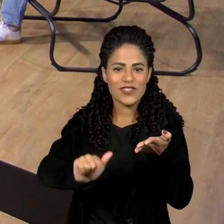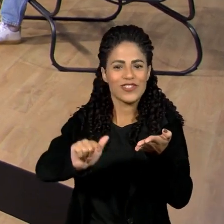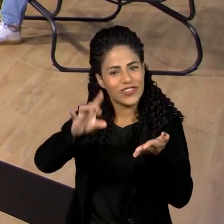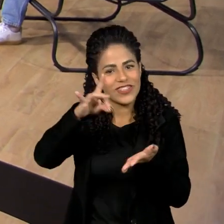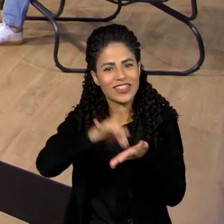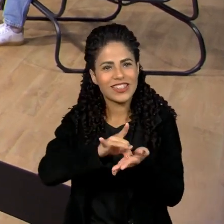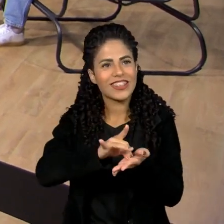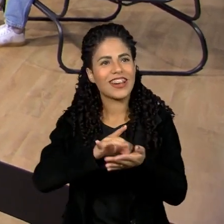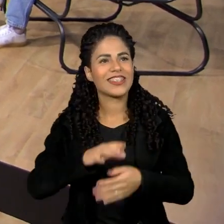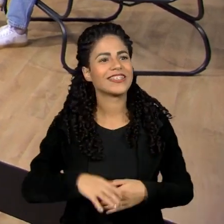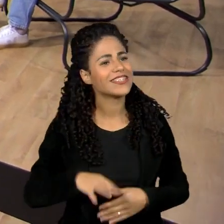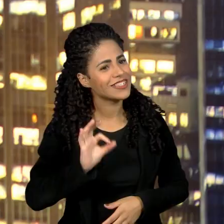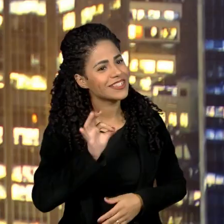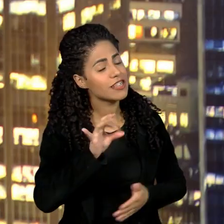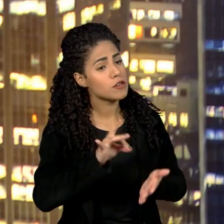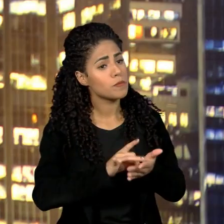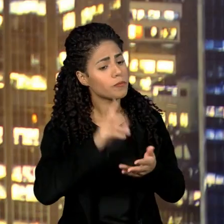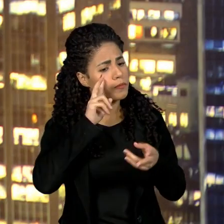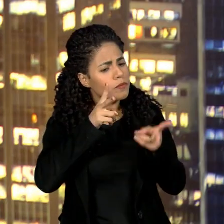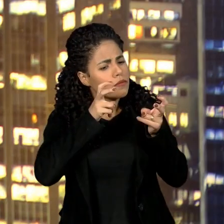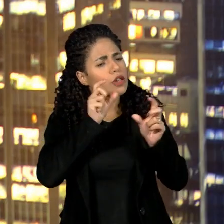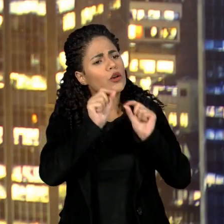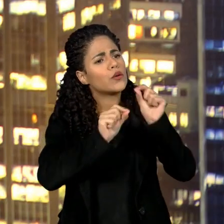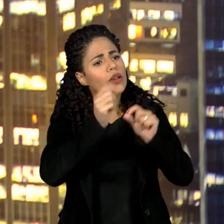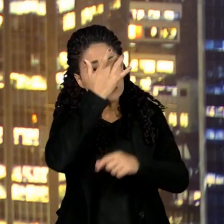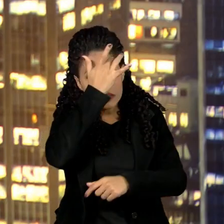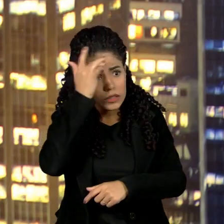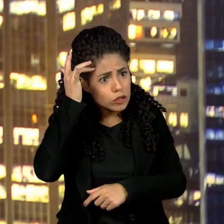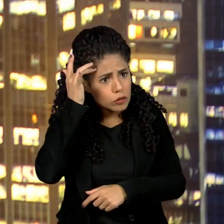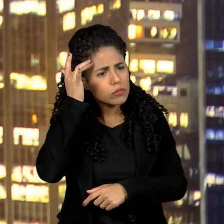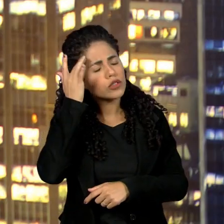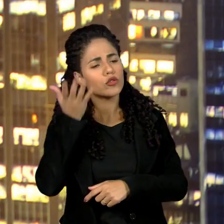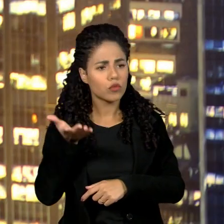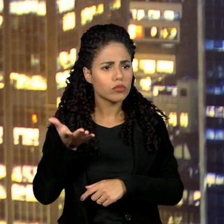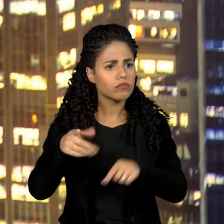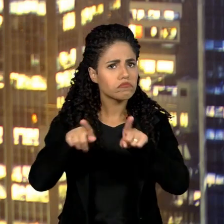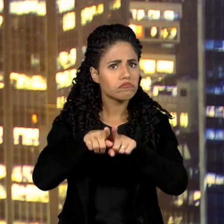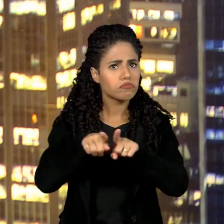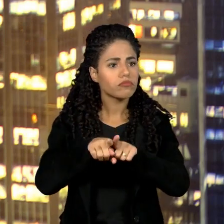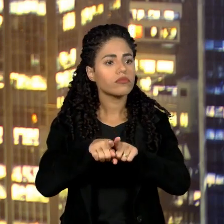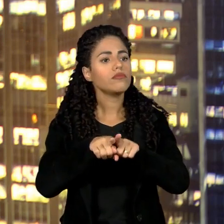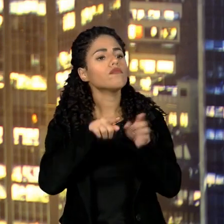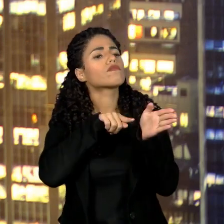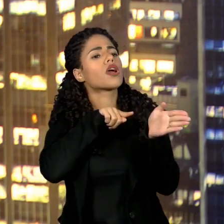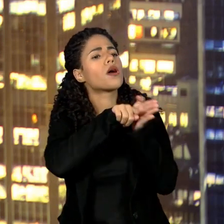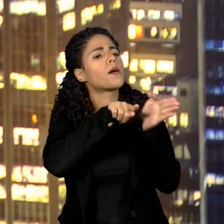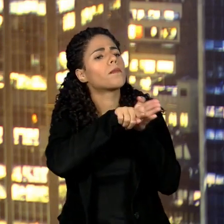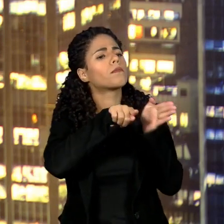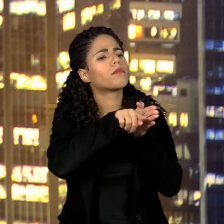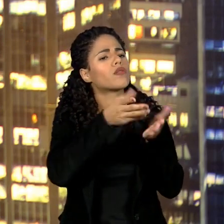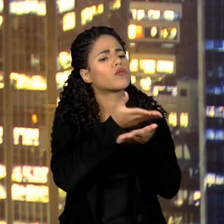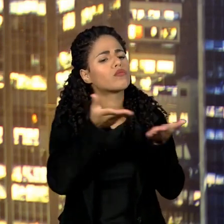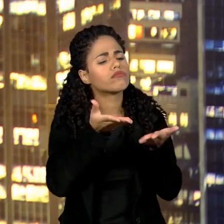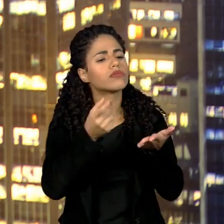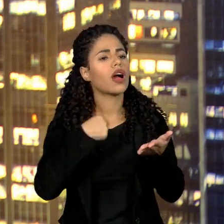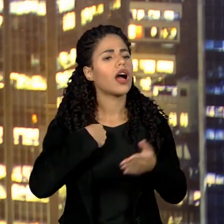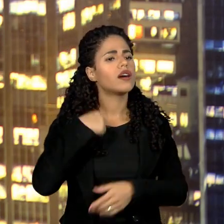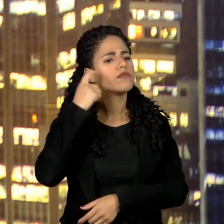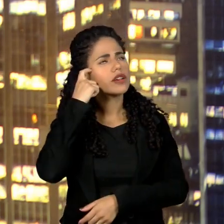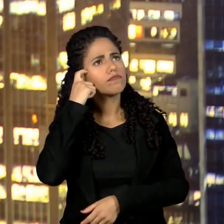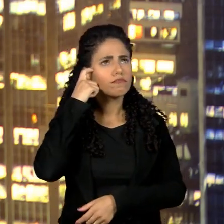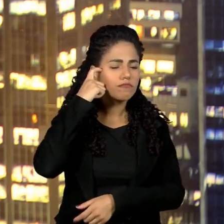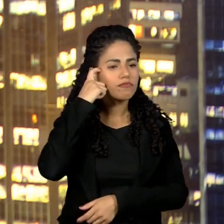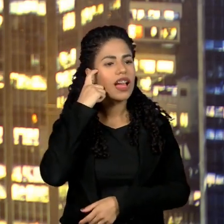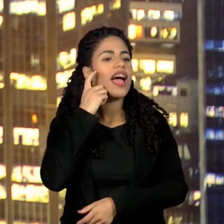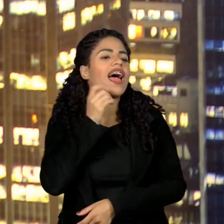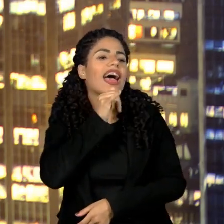aconteça. Uhum. Agora, chama atenção, as pessoas ainda, quando questionadas sobre isso, citam muito o Sítio do Pica-Pau Amarelo,